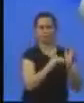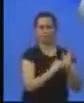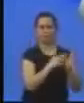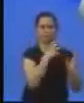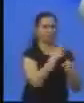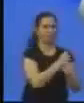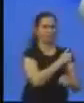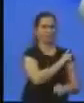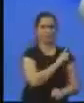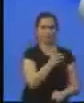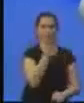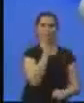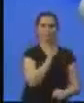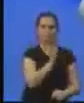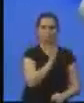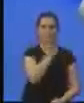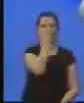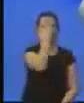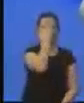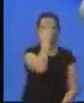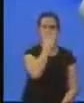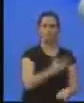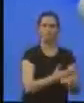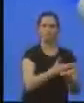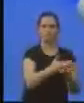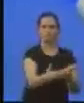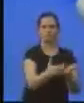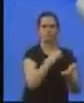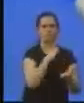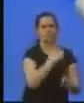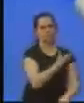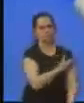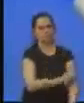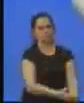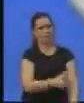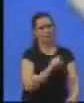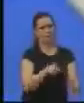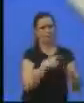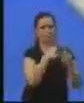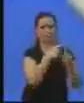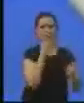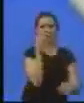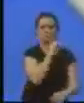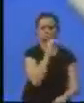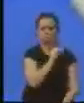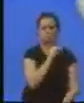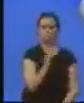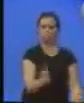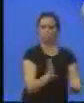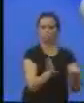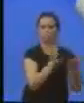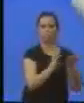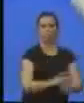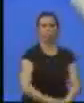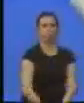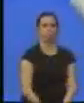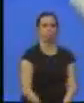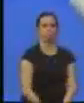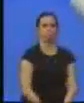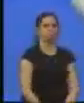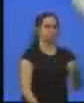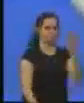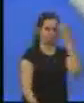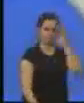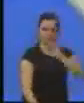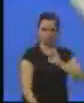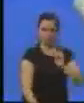conta. Você já entendeu como faz, já pode começar a fazer o exercício um pouquinho mais rápido, com um pouco menos de passagem. Se ainda não